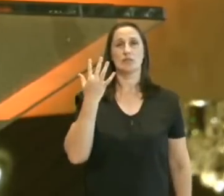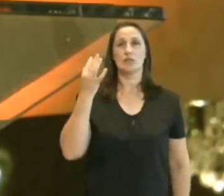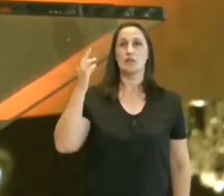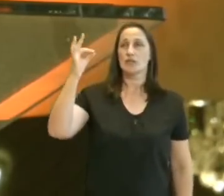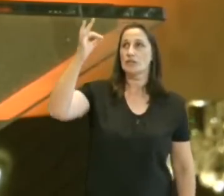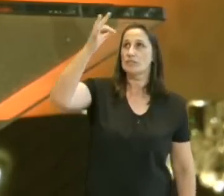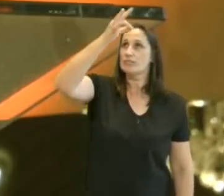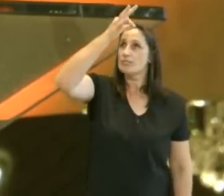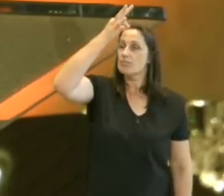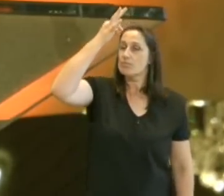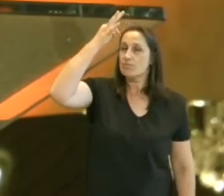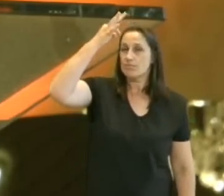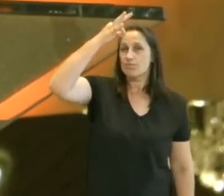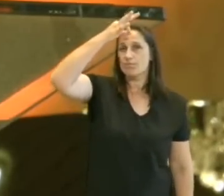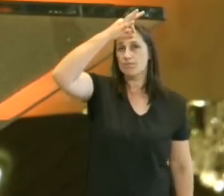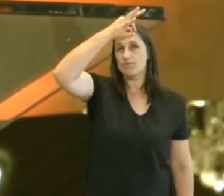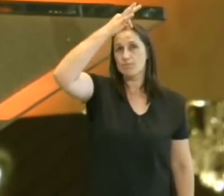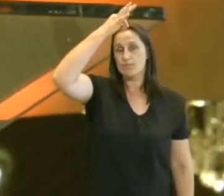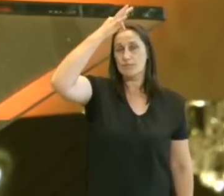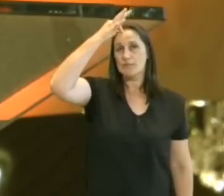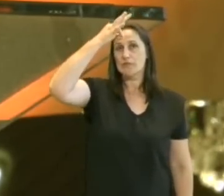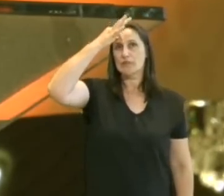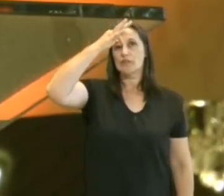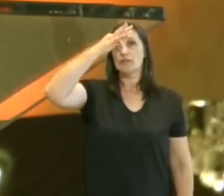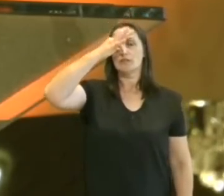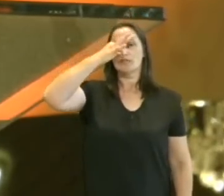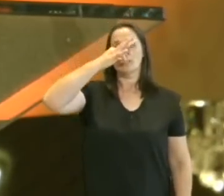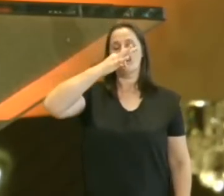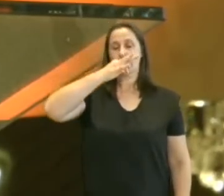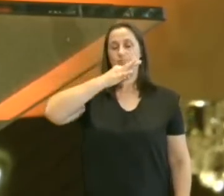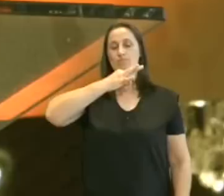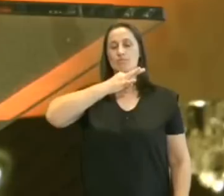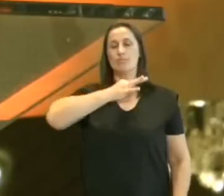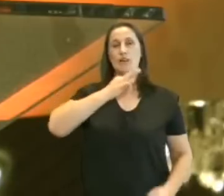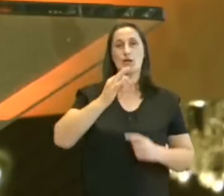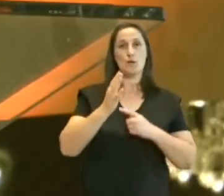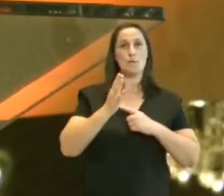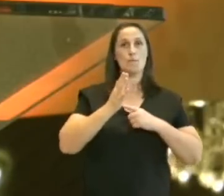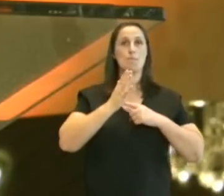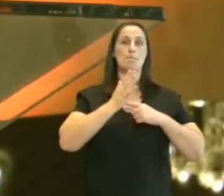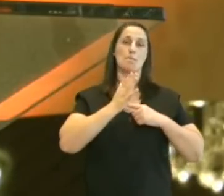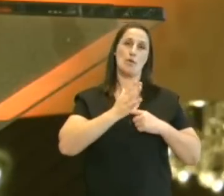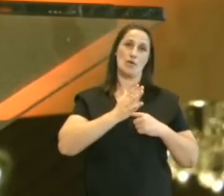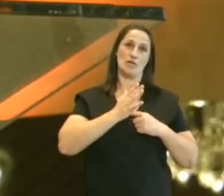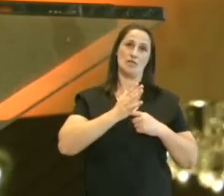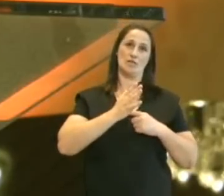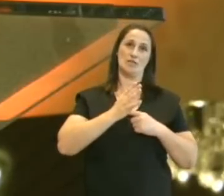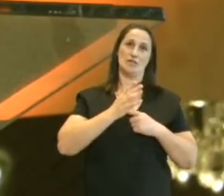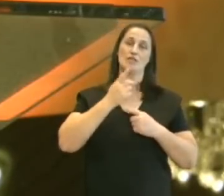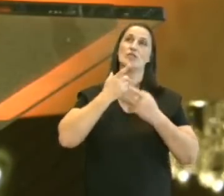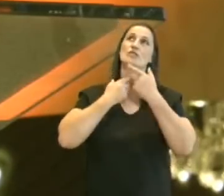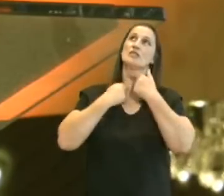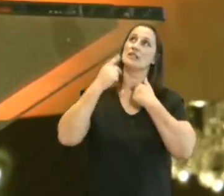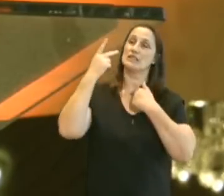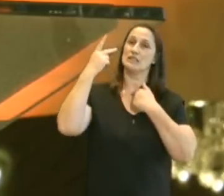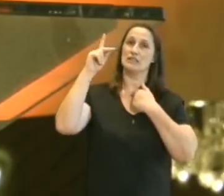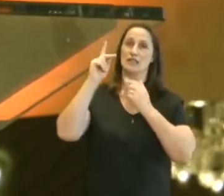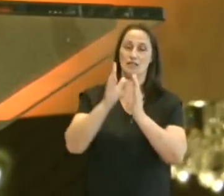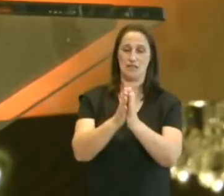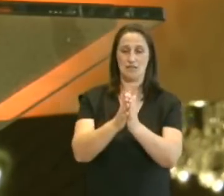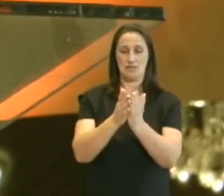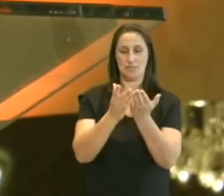vem e nos ajuda a fazer uma releitura da nossa vida à luz da vontade de Deus e da palavra de